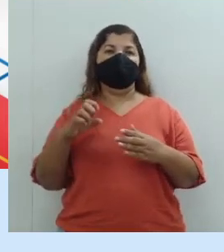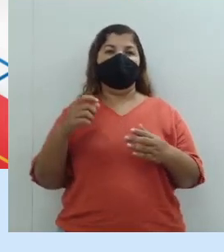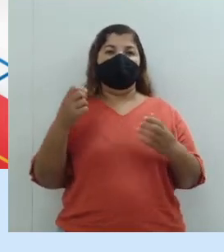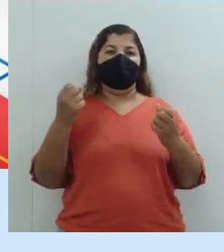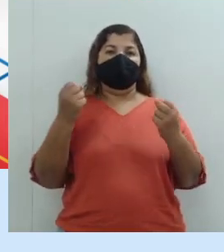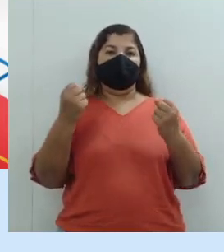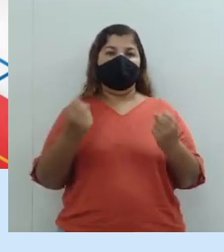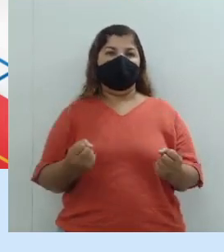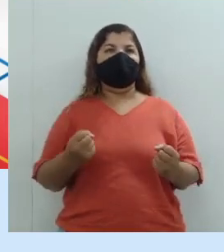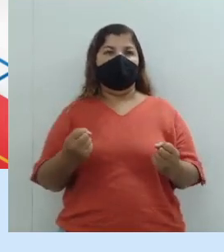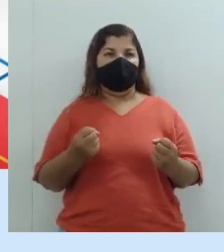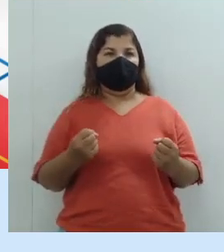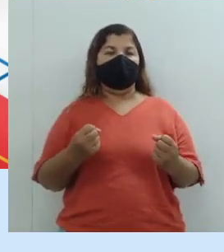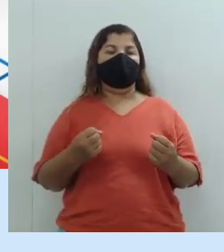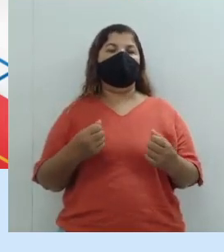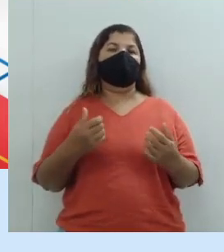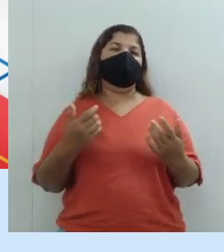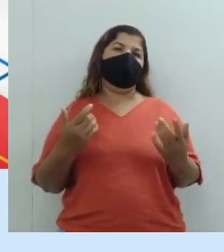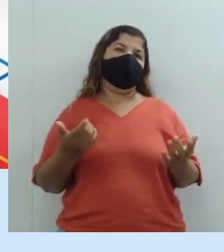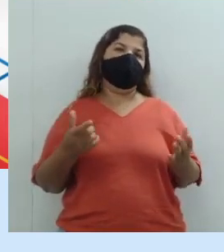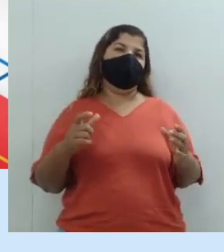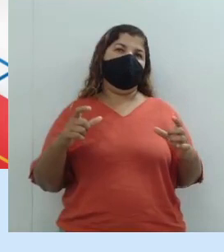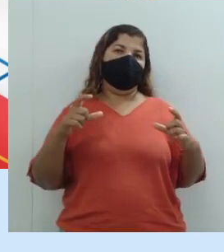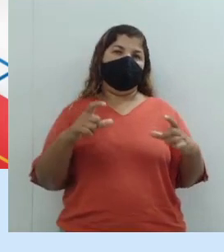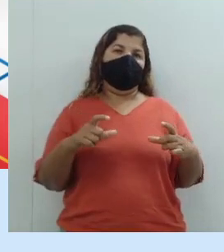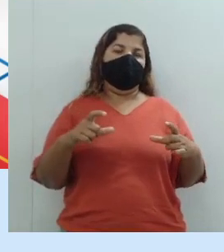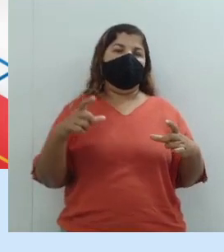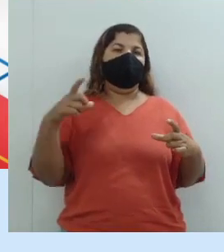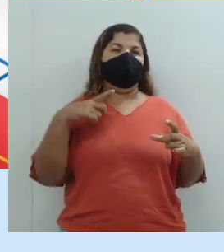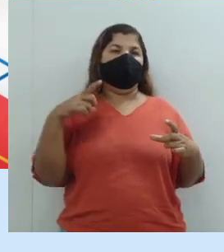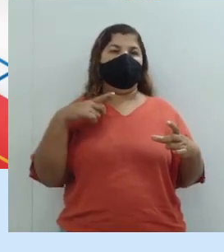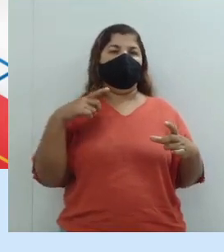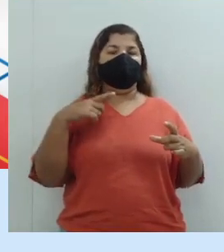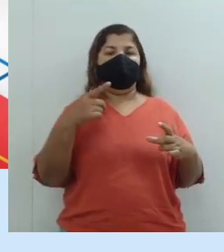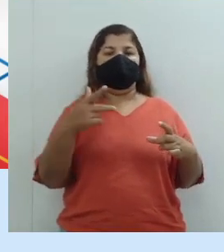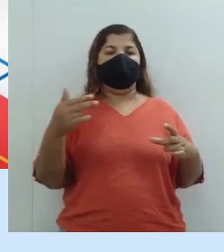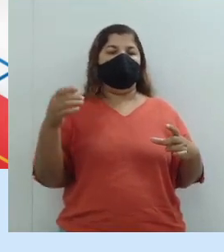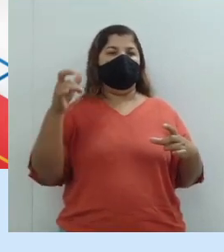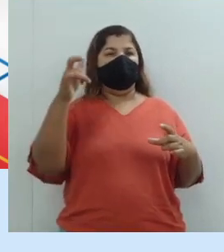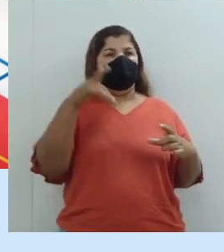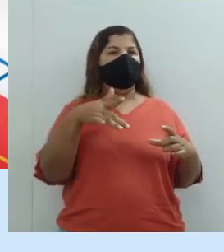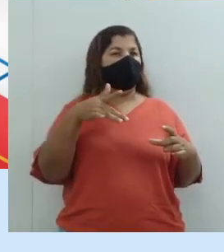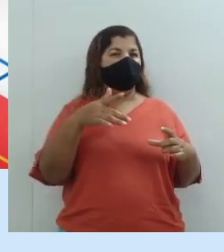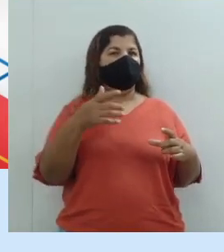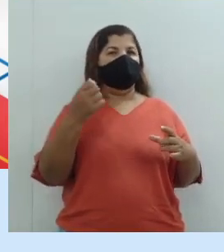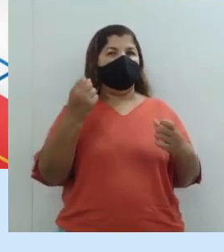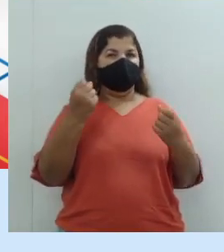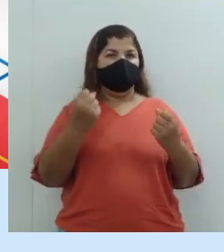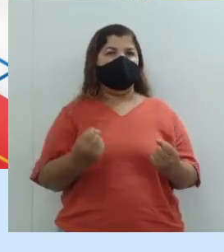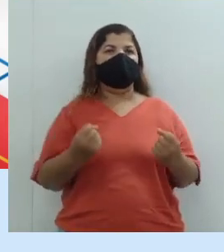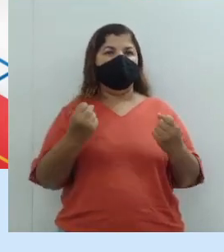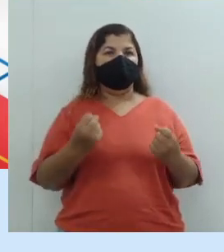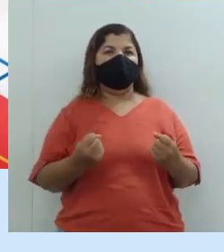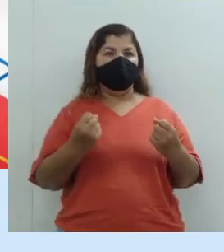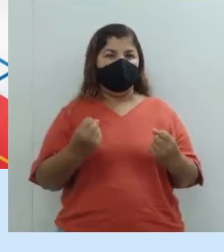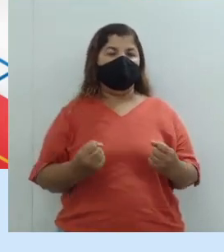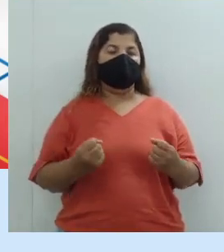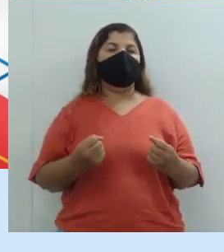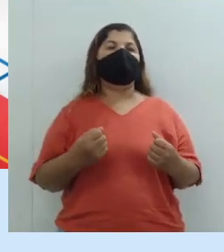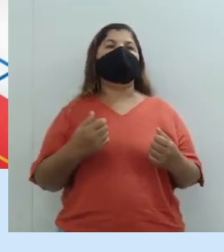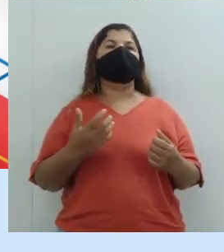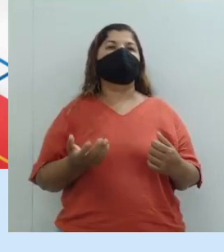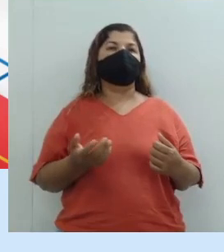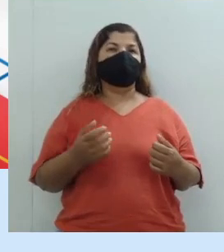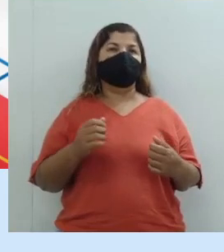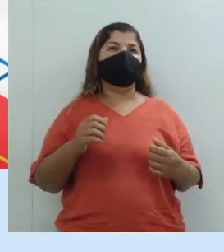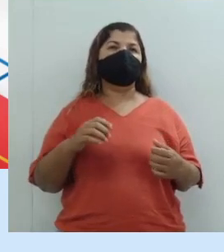pesada, por exemplo, uma bola que tem algo dentro lá, né, dela, pesando, fazendo com que ela fique parada